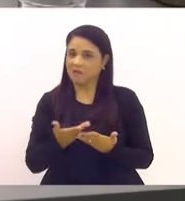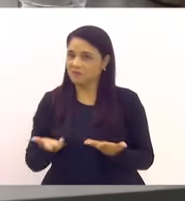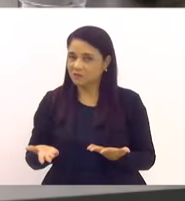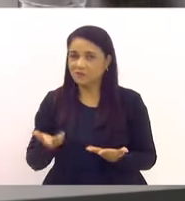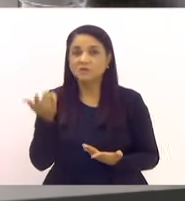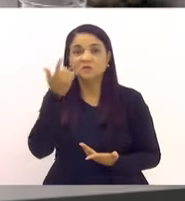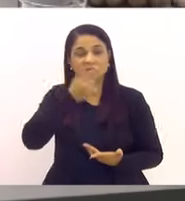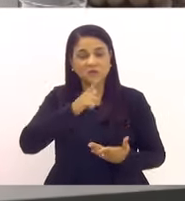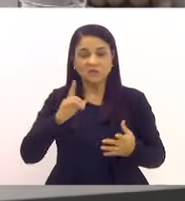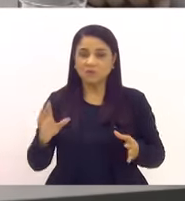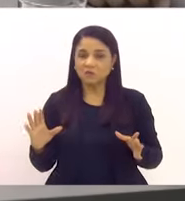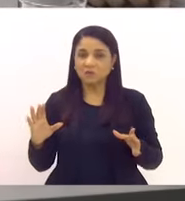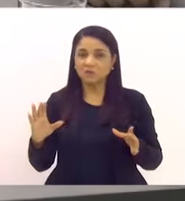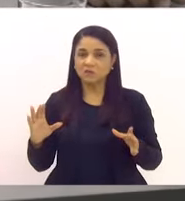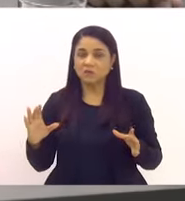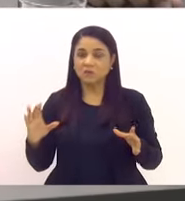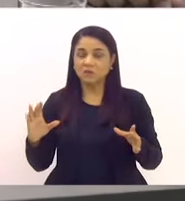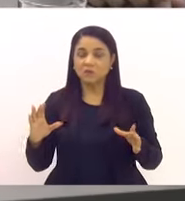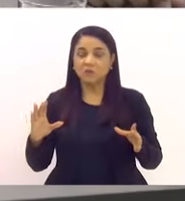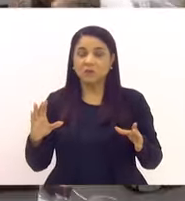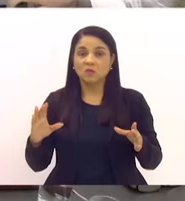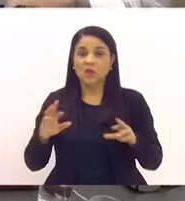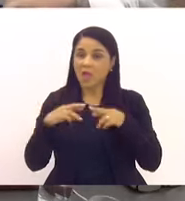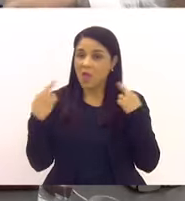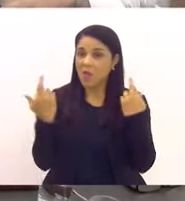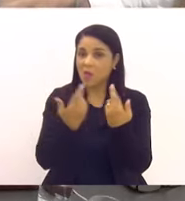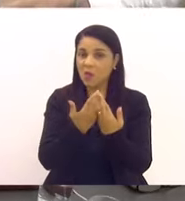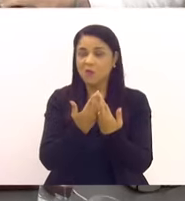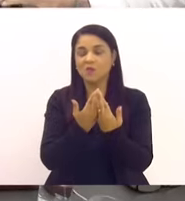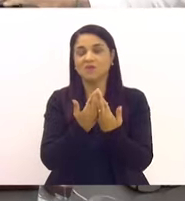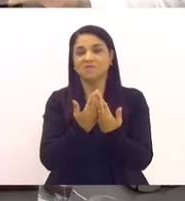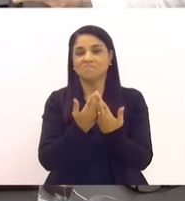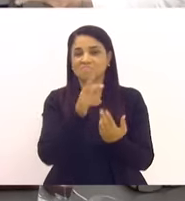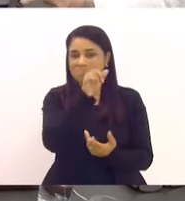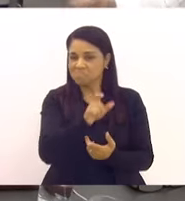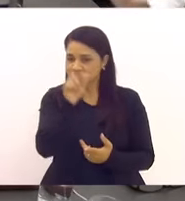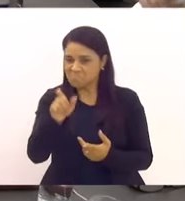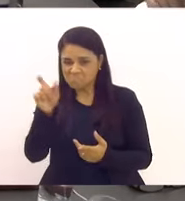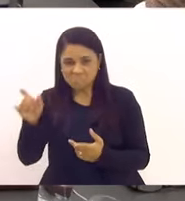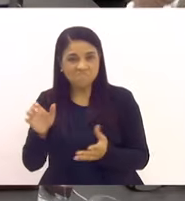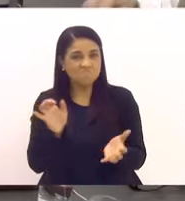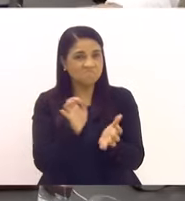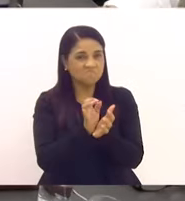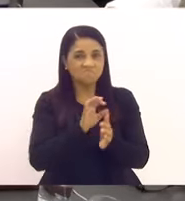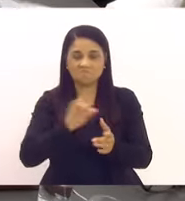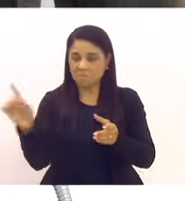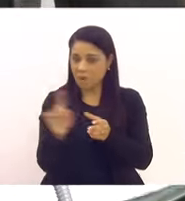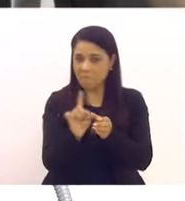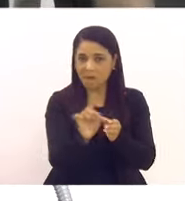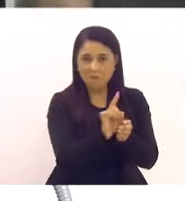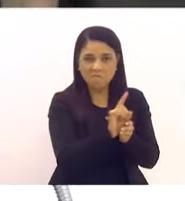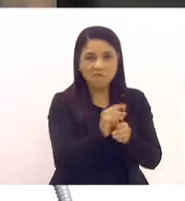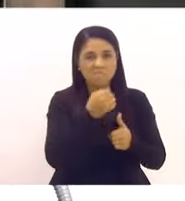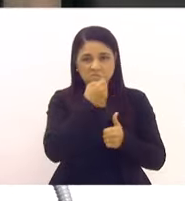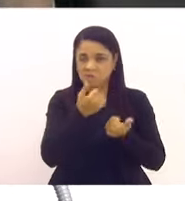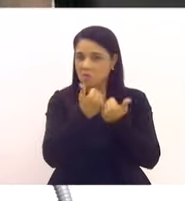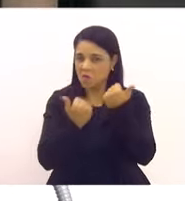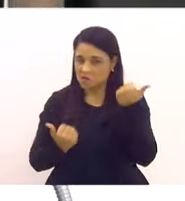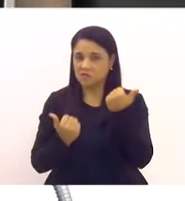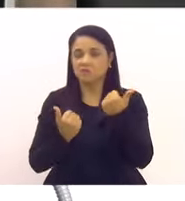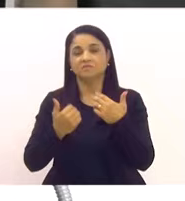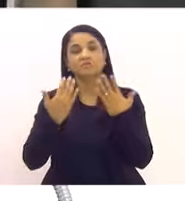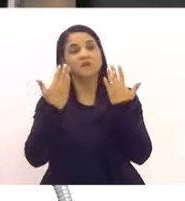Excelência tenha reunido time ministerial. Falado por um ministro, hein? Parabenizar de fato, Gisele, parabéns